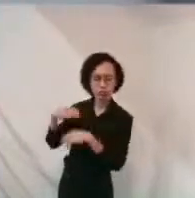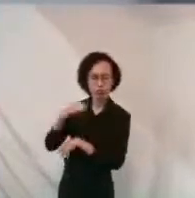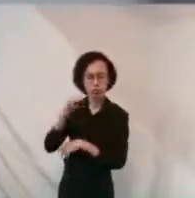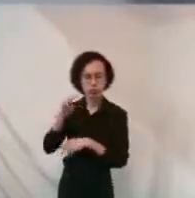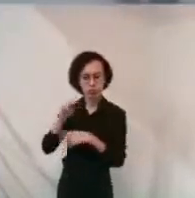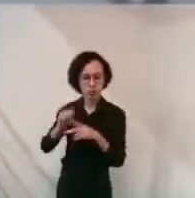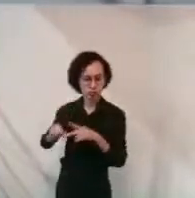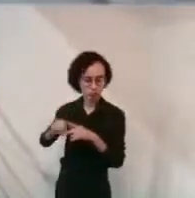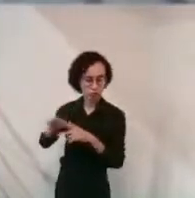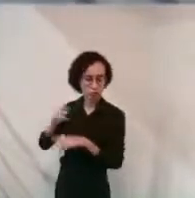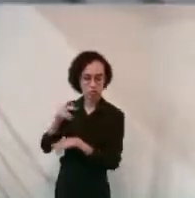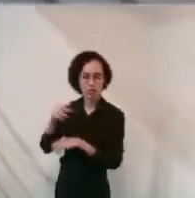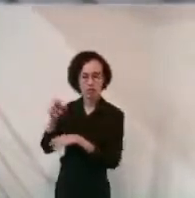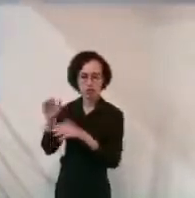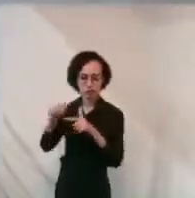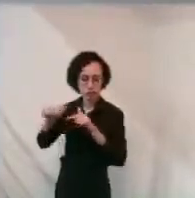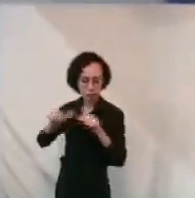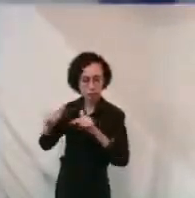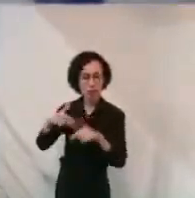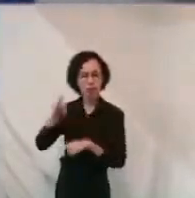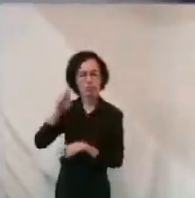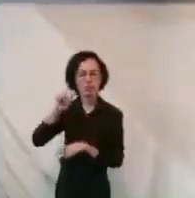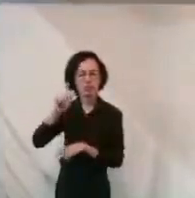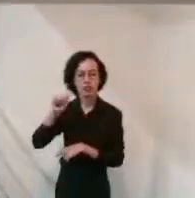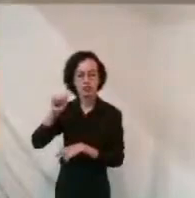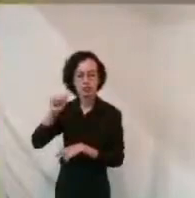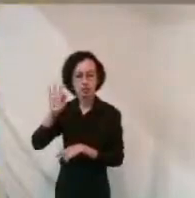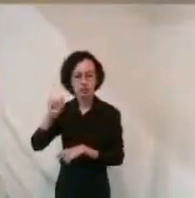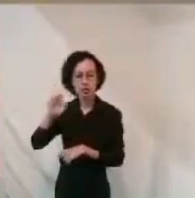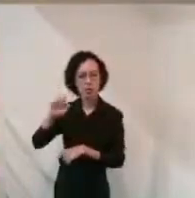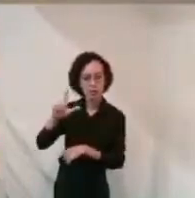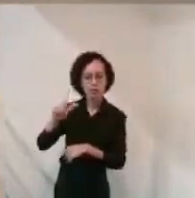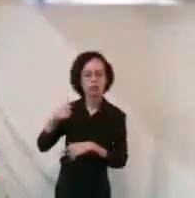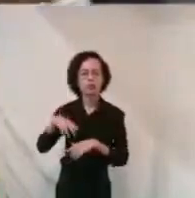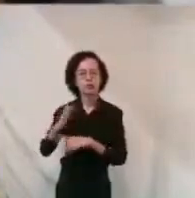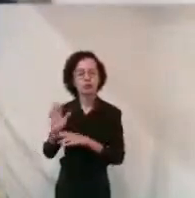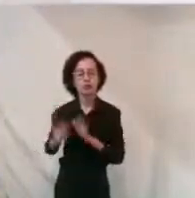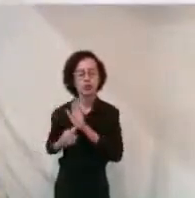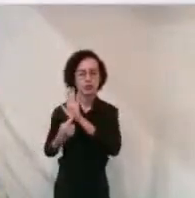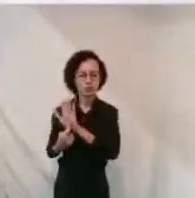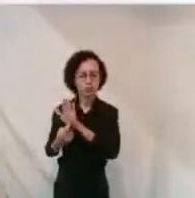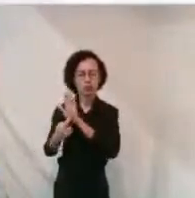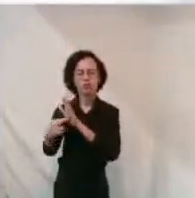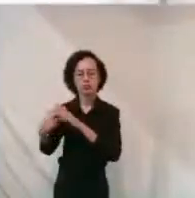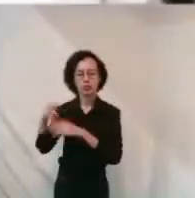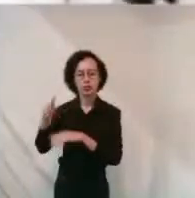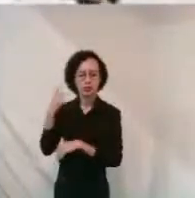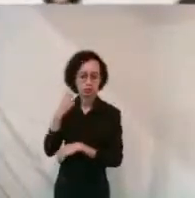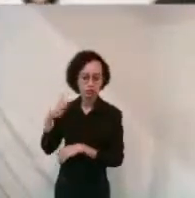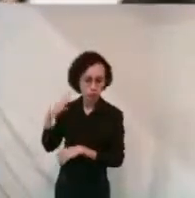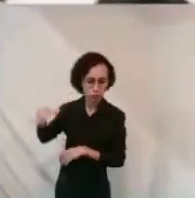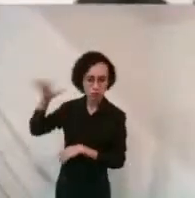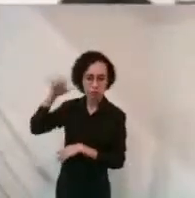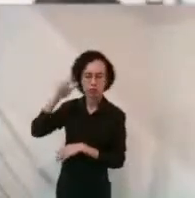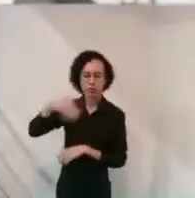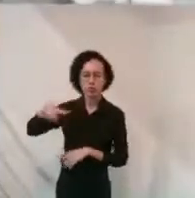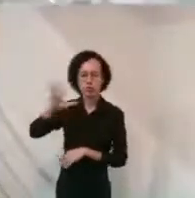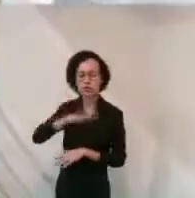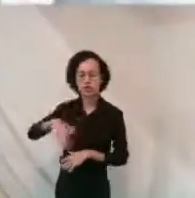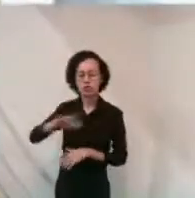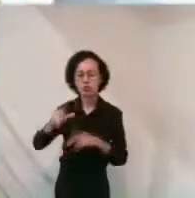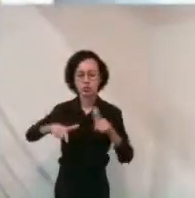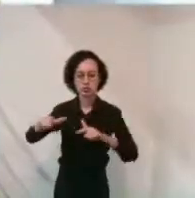Trabalho, Rafael Dias Marques, representando neste ato o Procurador-Geral do Trabalho, José de Lima